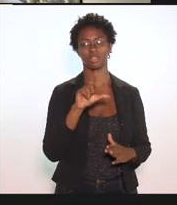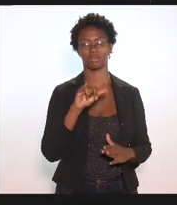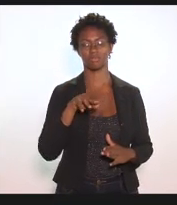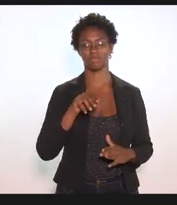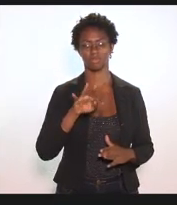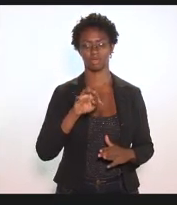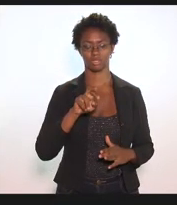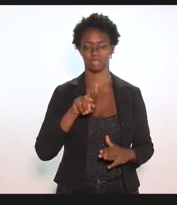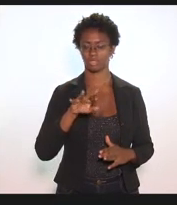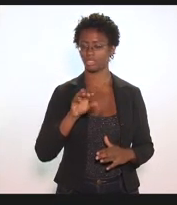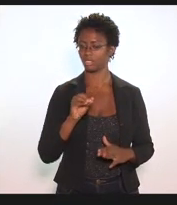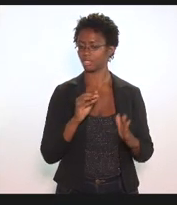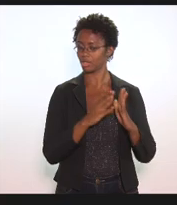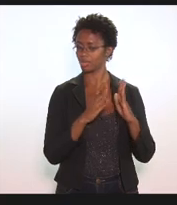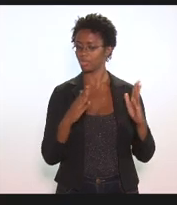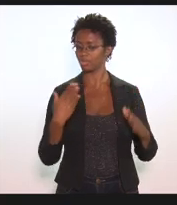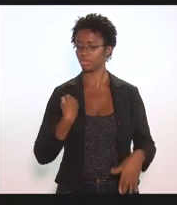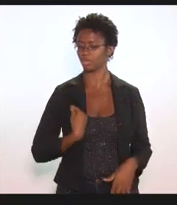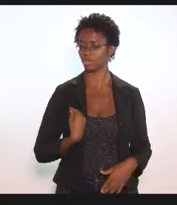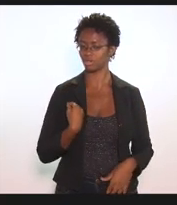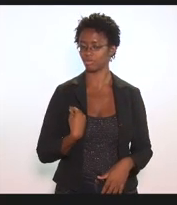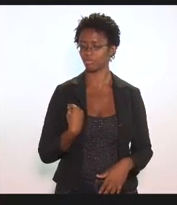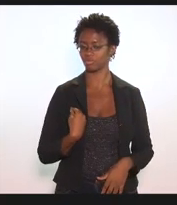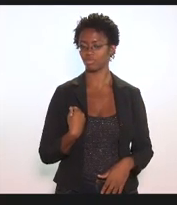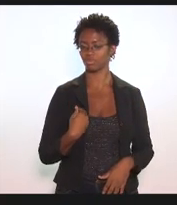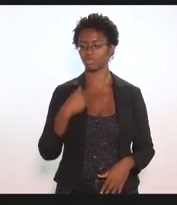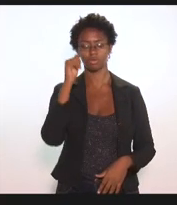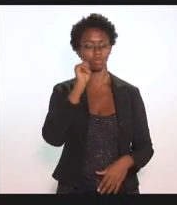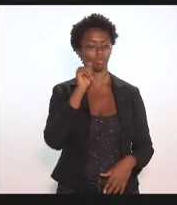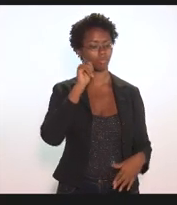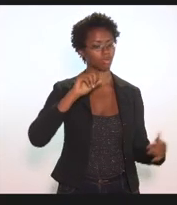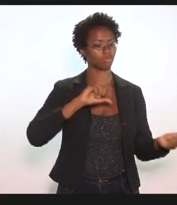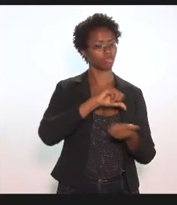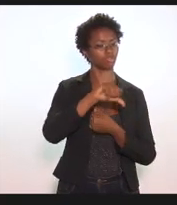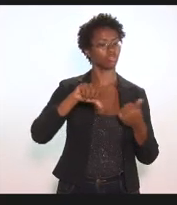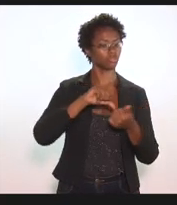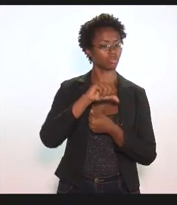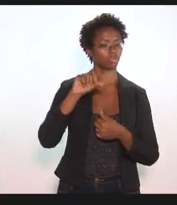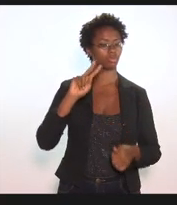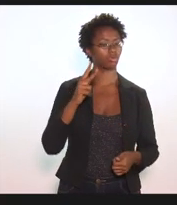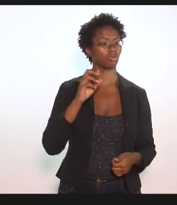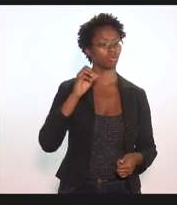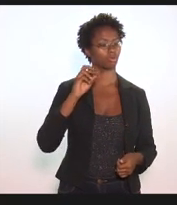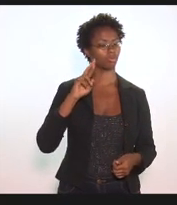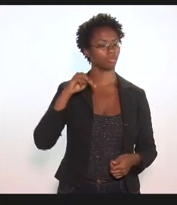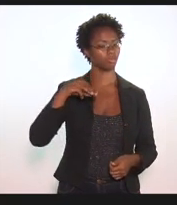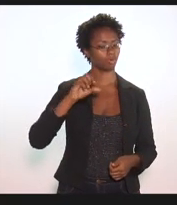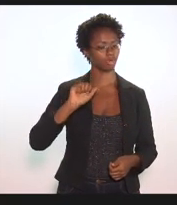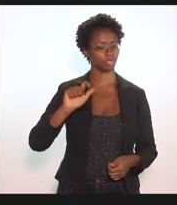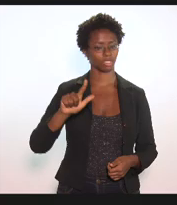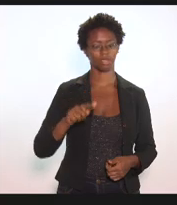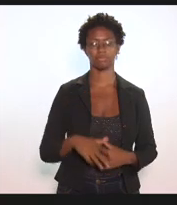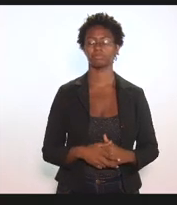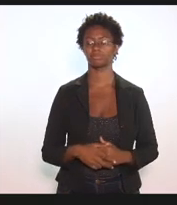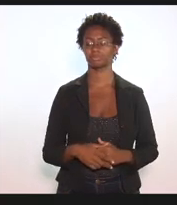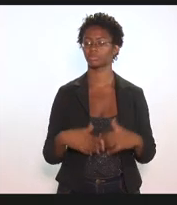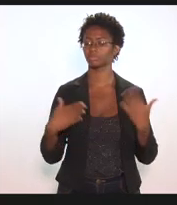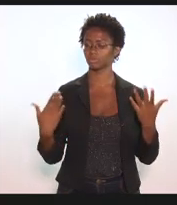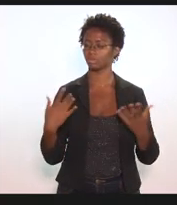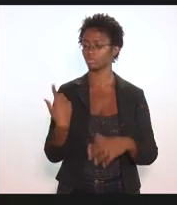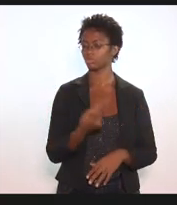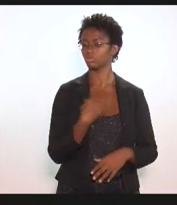vida, que as mulheres passam por toda uma modificação hormonal, né, no seu organismo. E a gente sabe